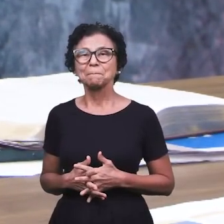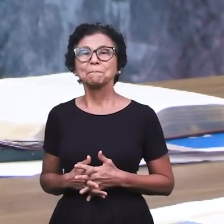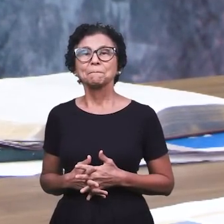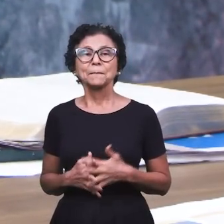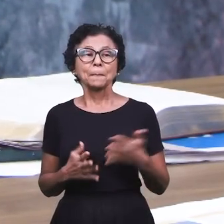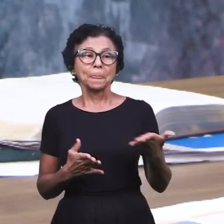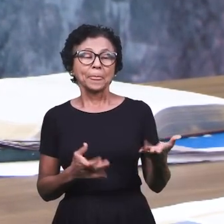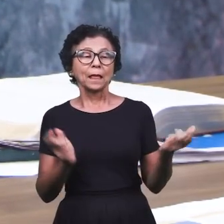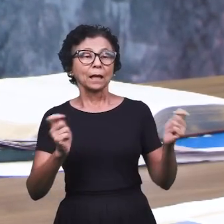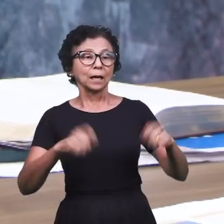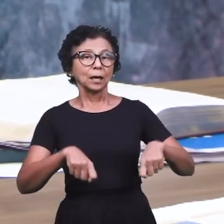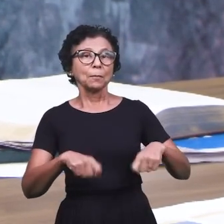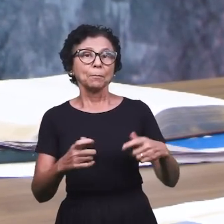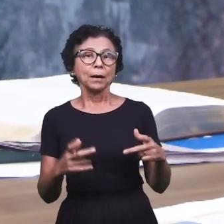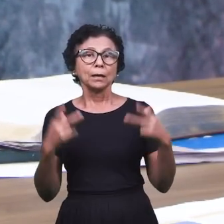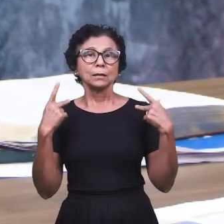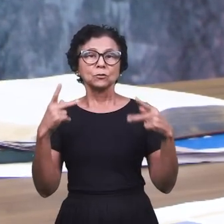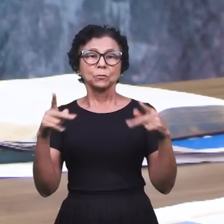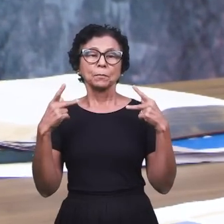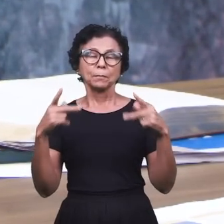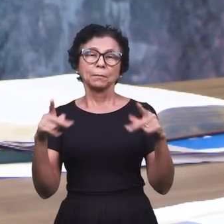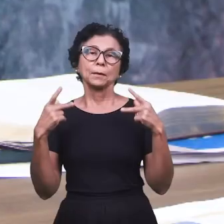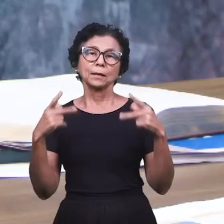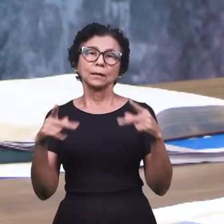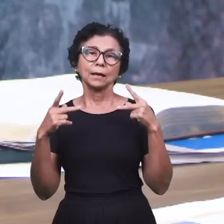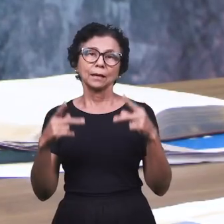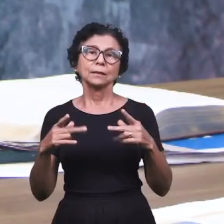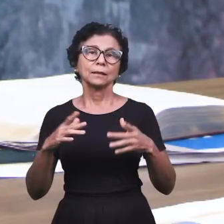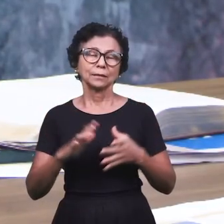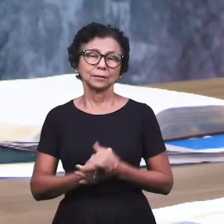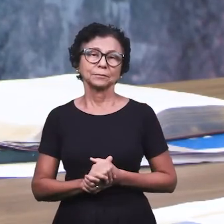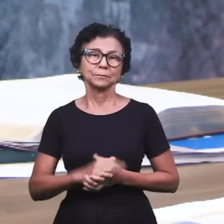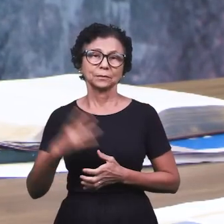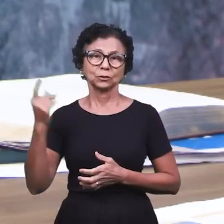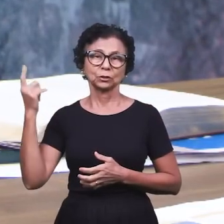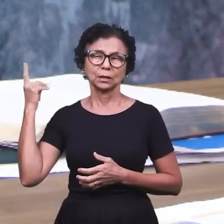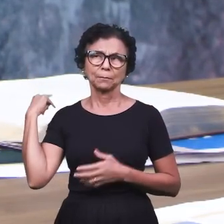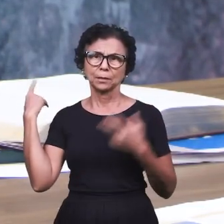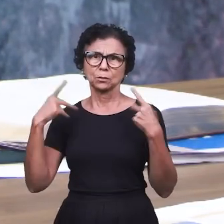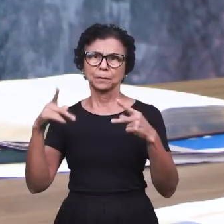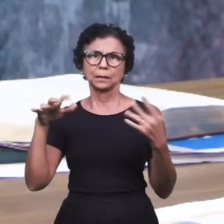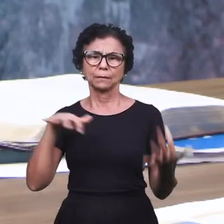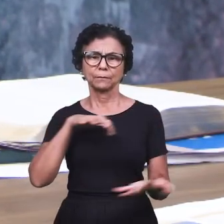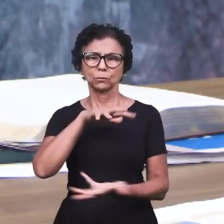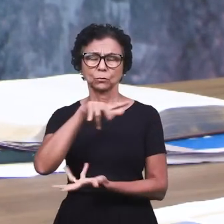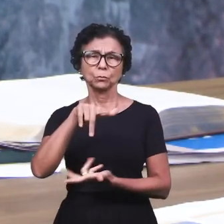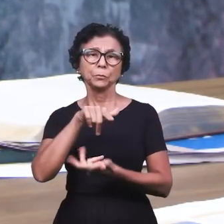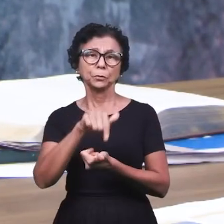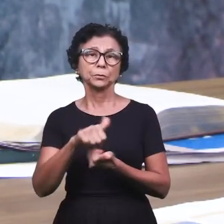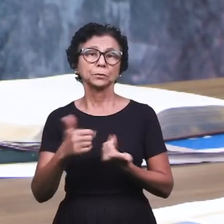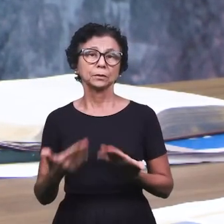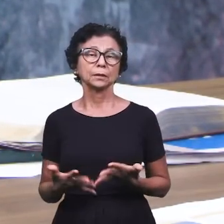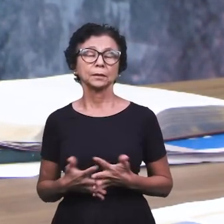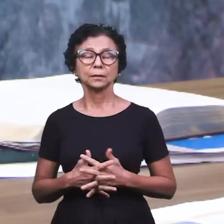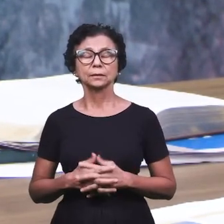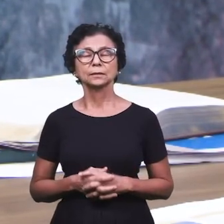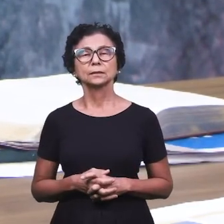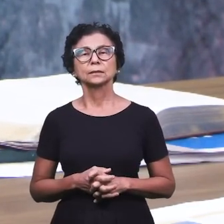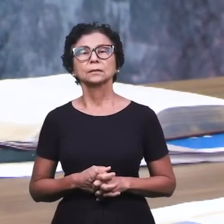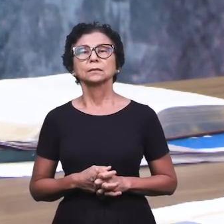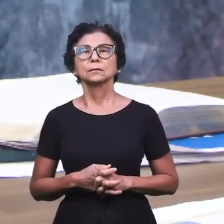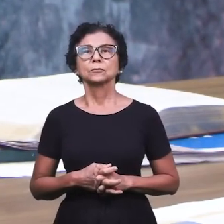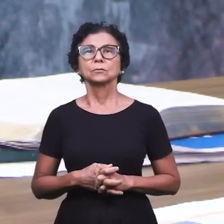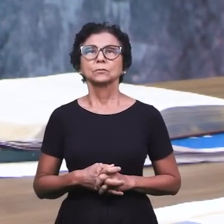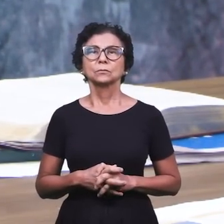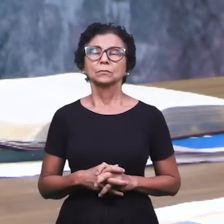pregarem praticamente no mundo todo, conhecido daquela época, né? Ainda que muita coisa, como já foi dito aqui, se confunda